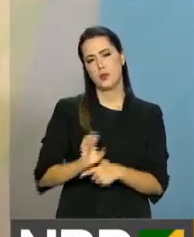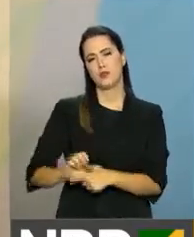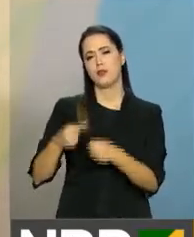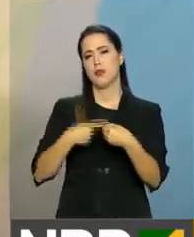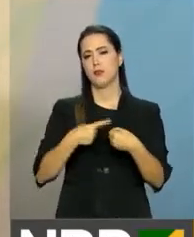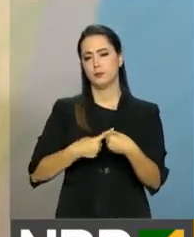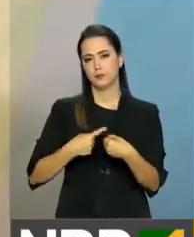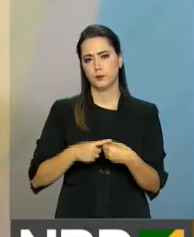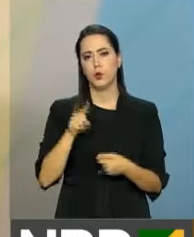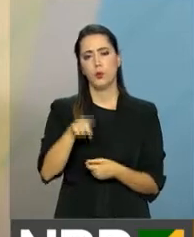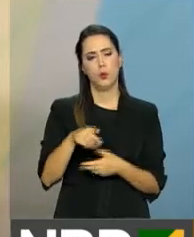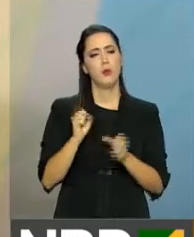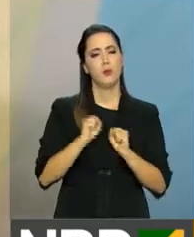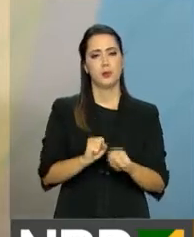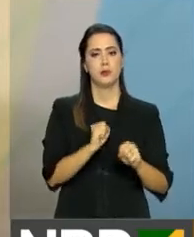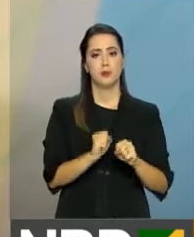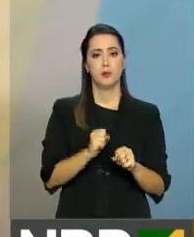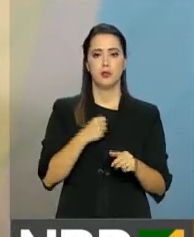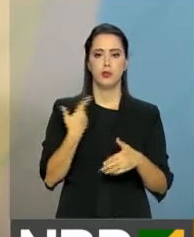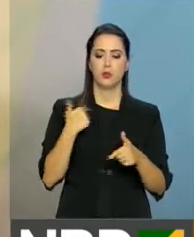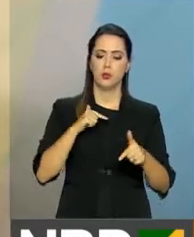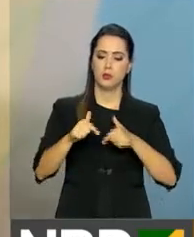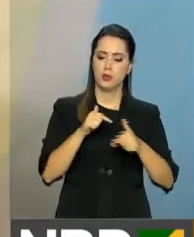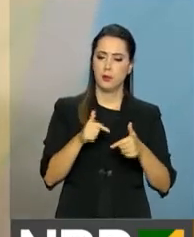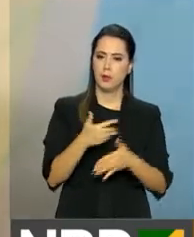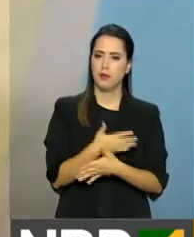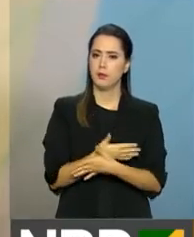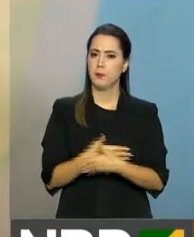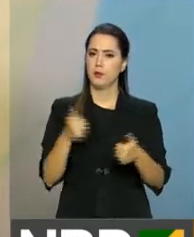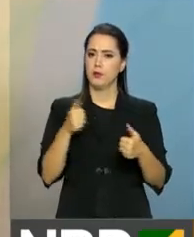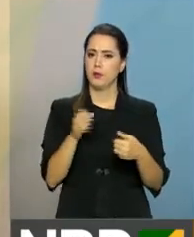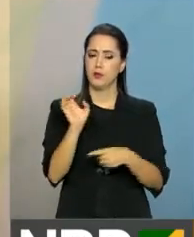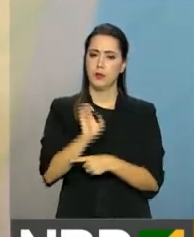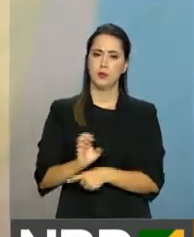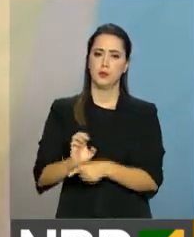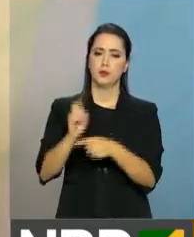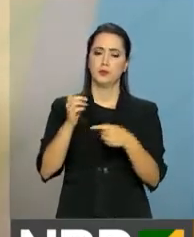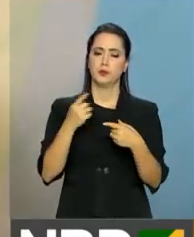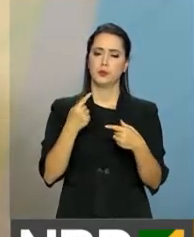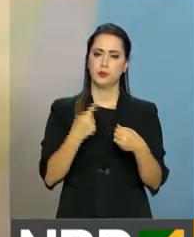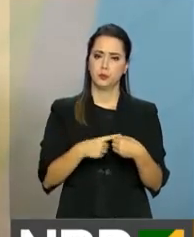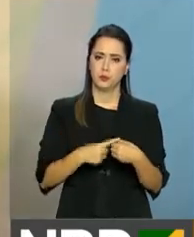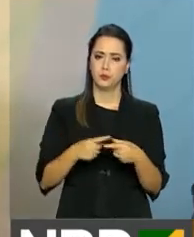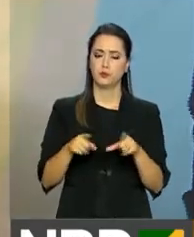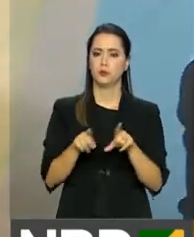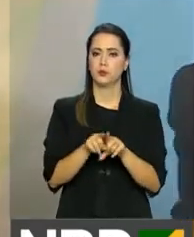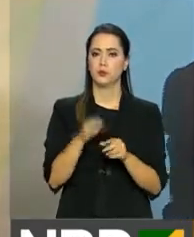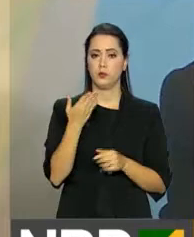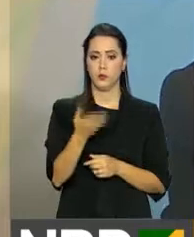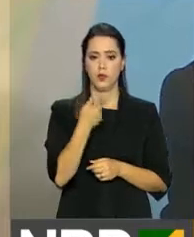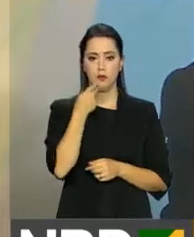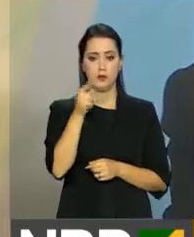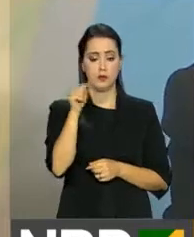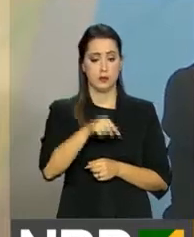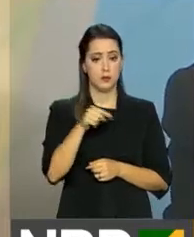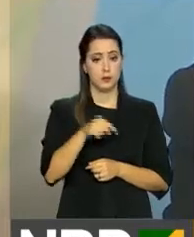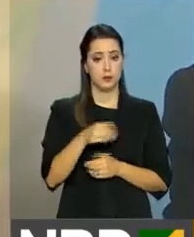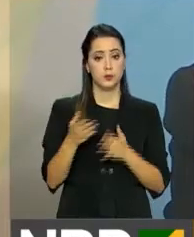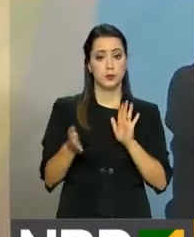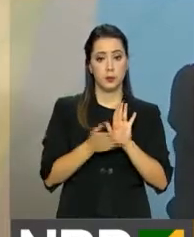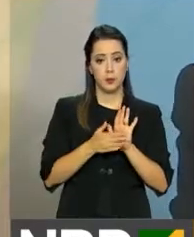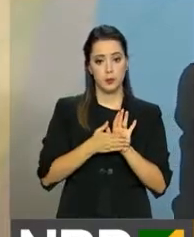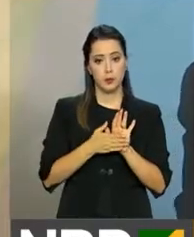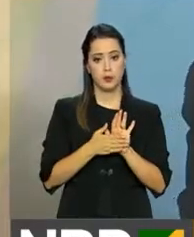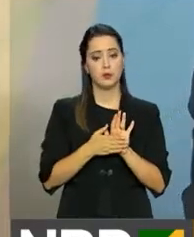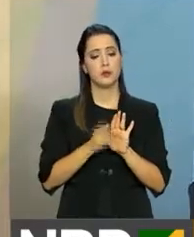para os estados da federação brasileira no caso dos municípios e aqui estou falando de uma proposta